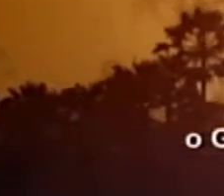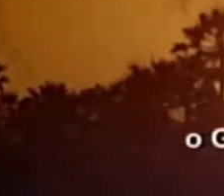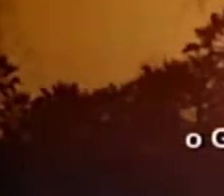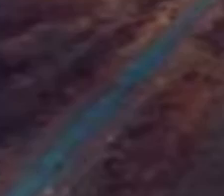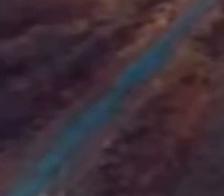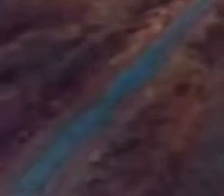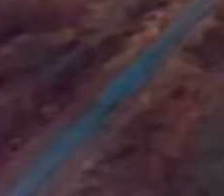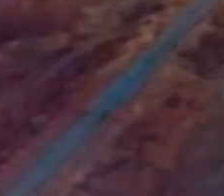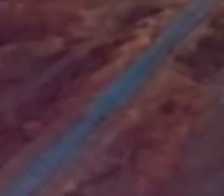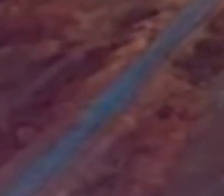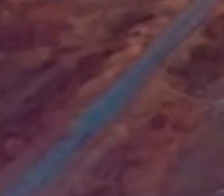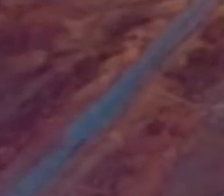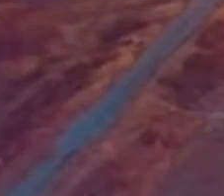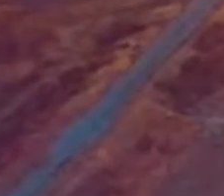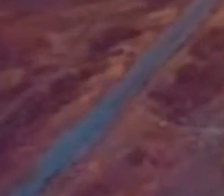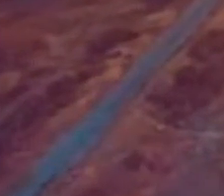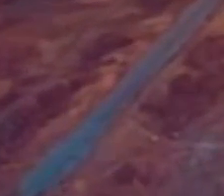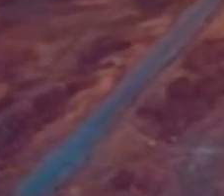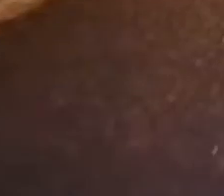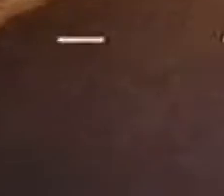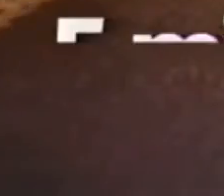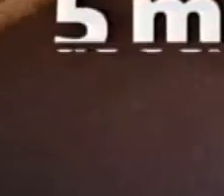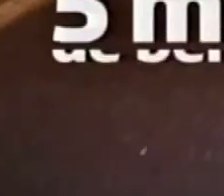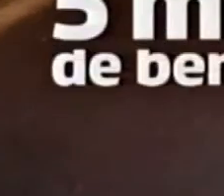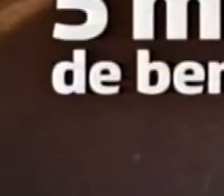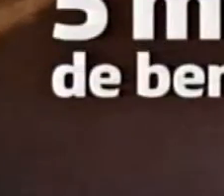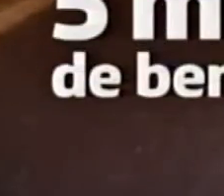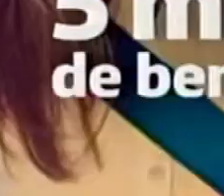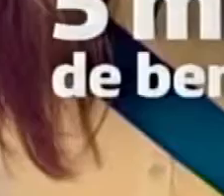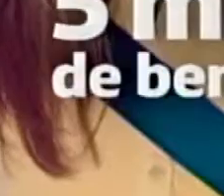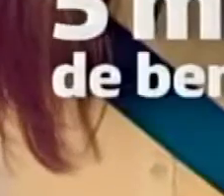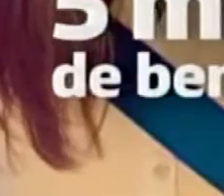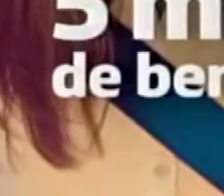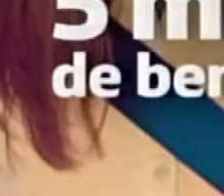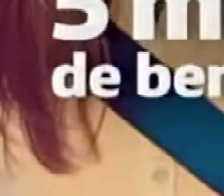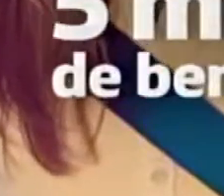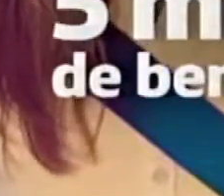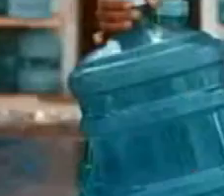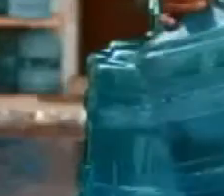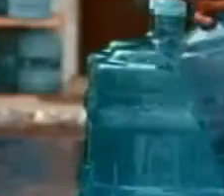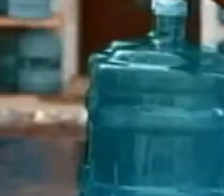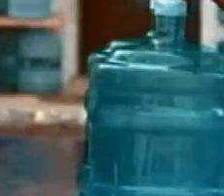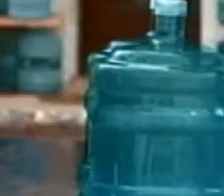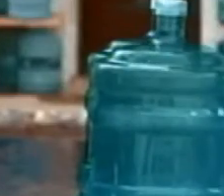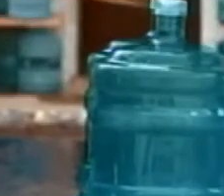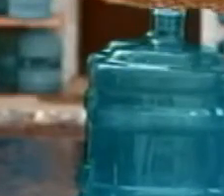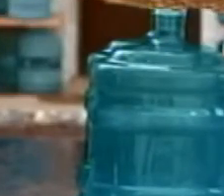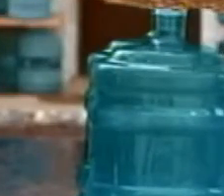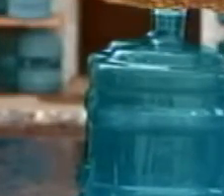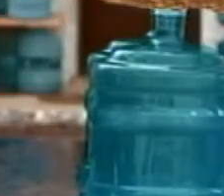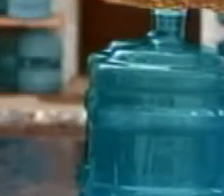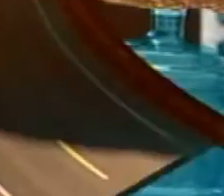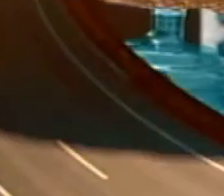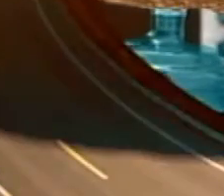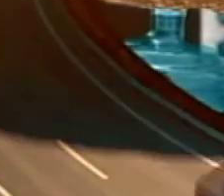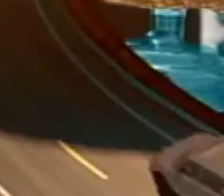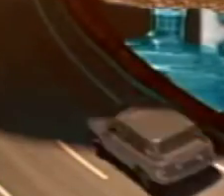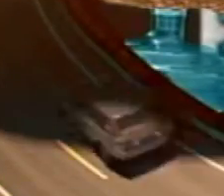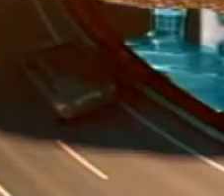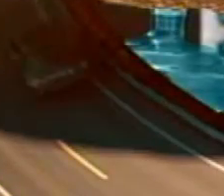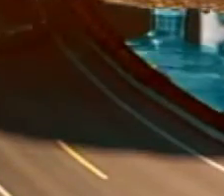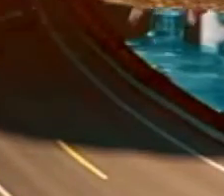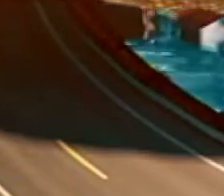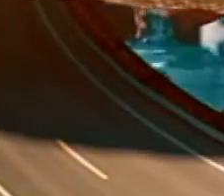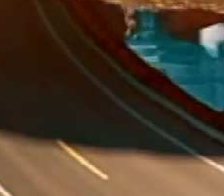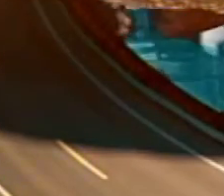abre milhares de quilômetros de novos rumos no Ceará. Ao todo, 5 milhões de cearenses serão beneficiados pelas ações do Ceará